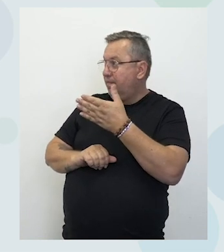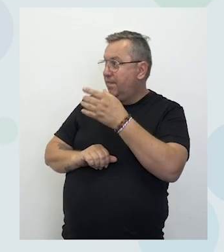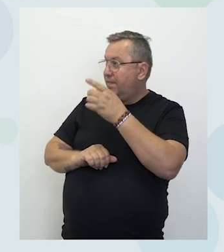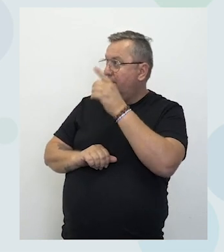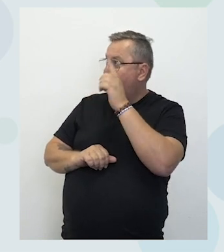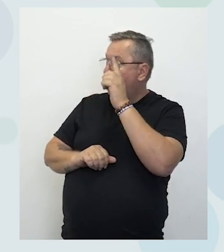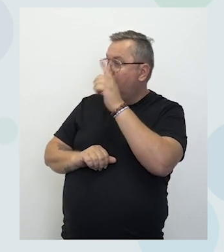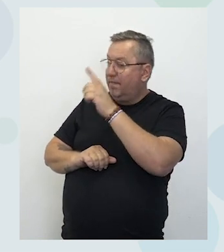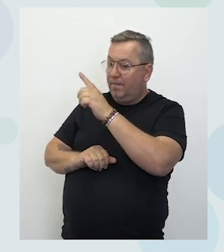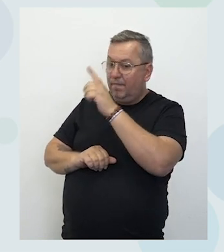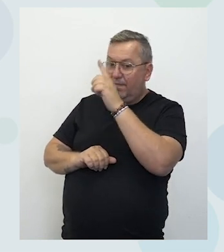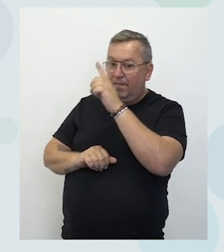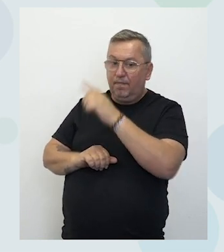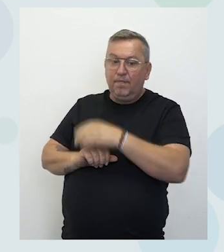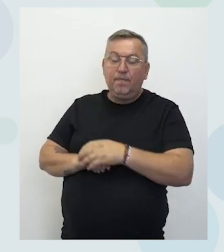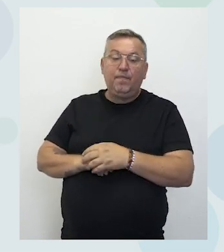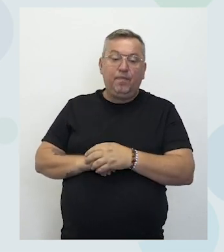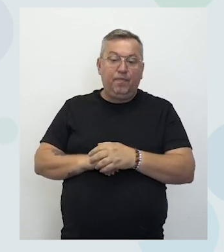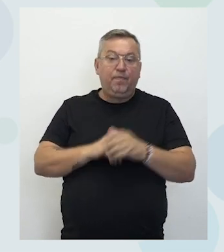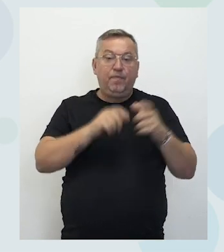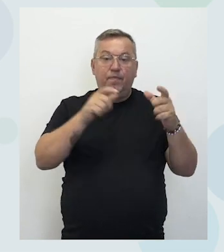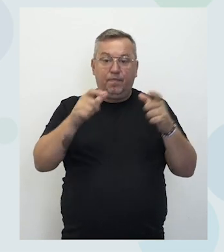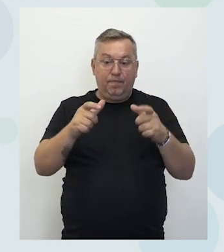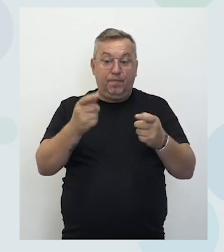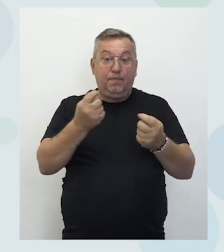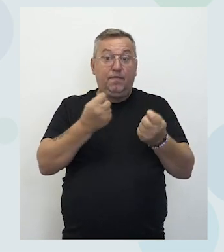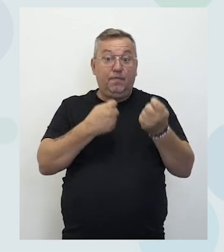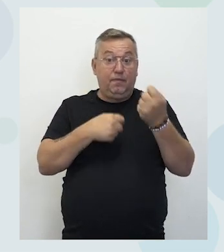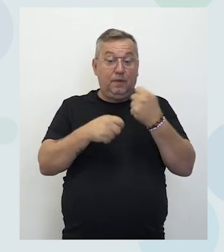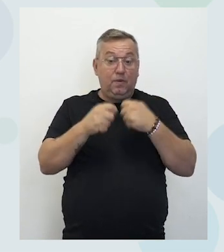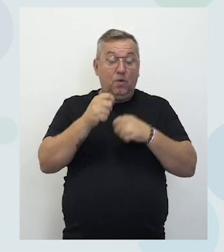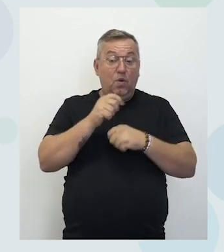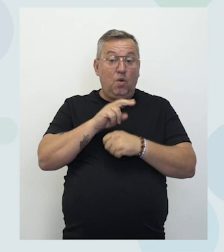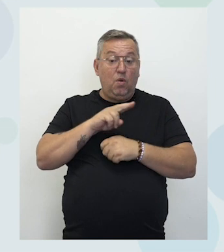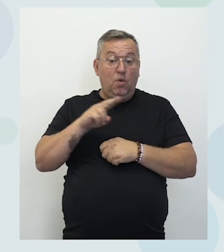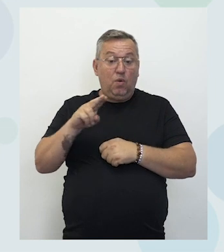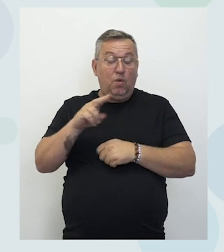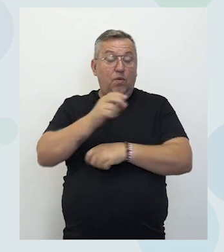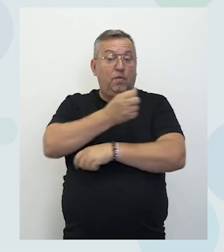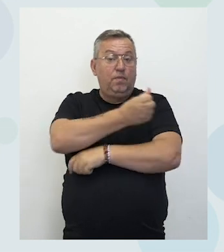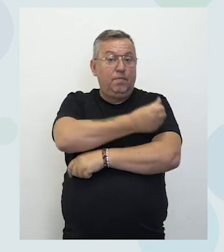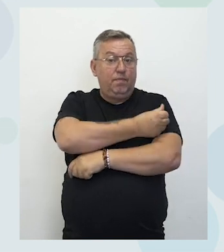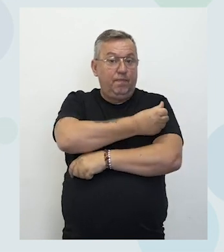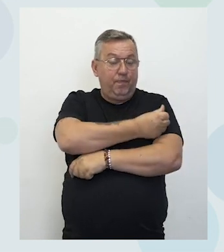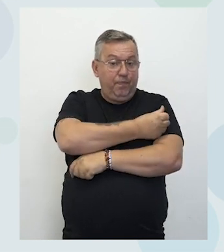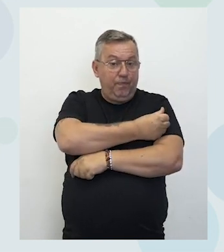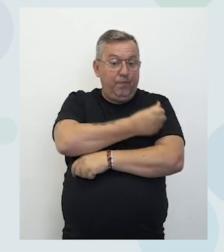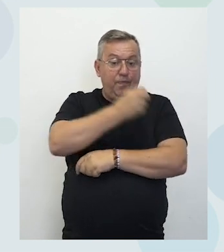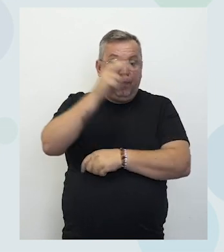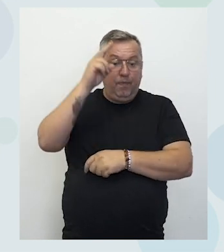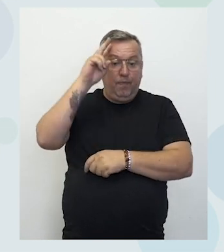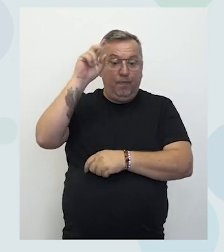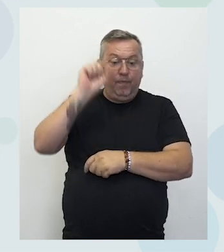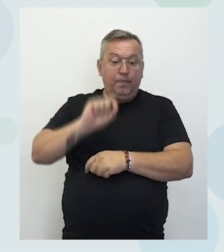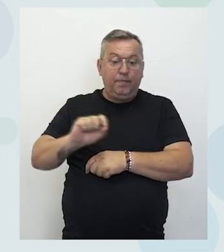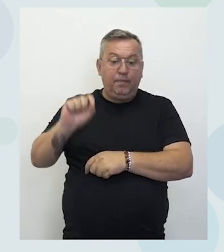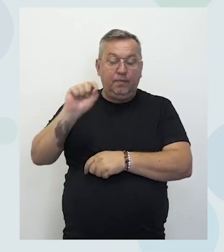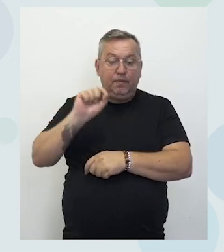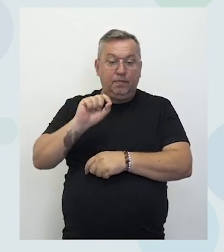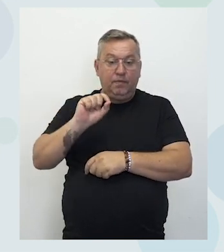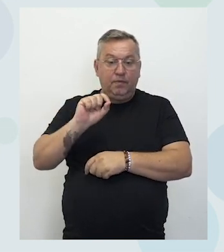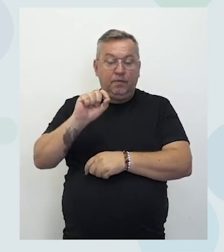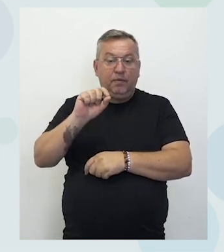da economia é o nome da aula de hoje. É uma aula do 6º ano. Lembrando que essa aula é